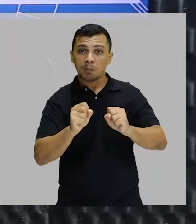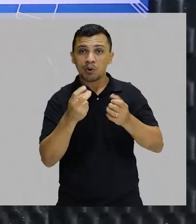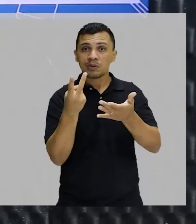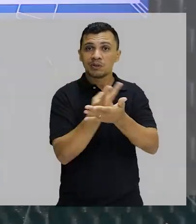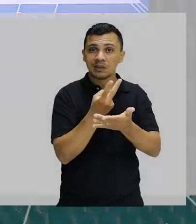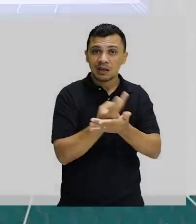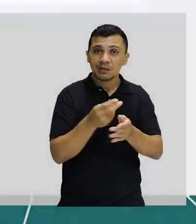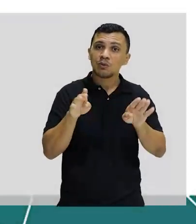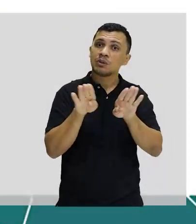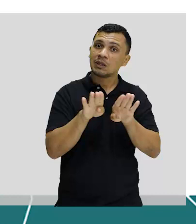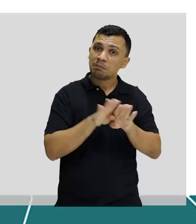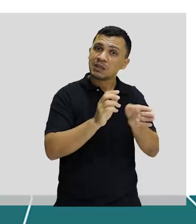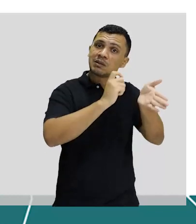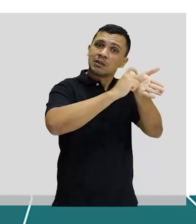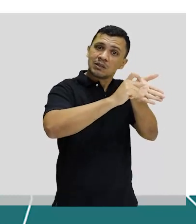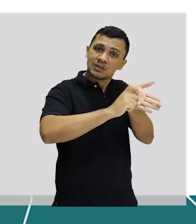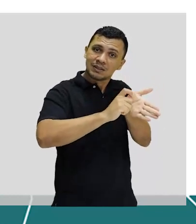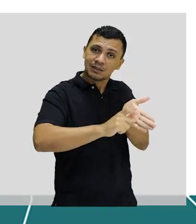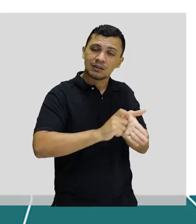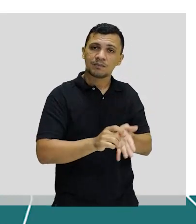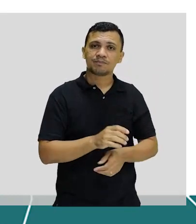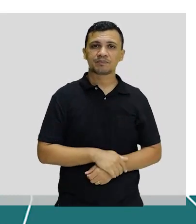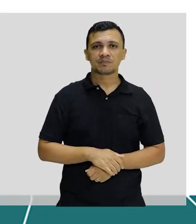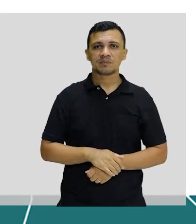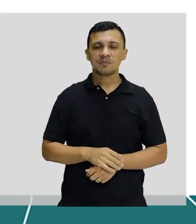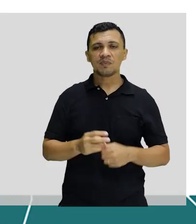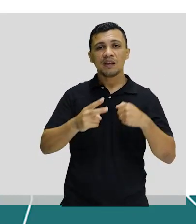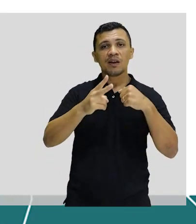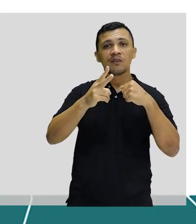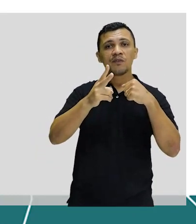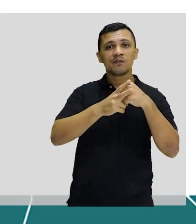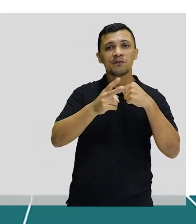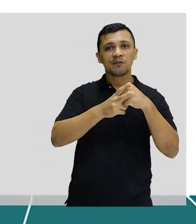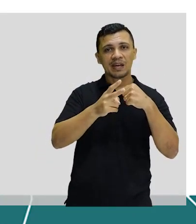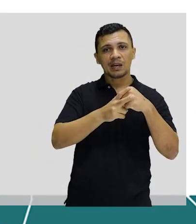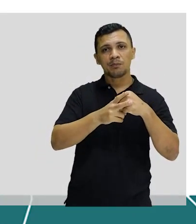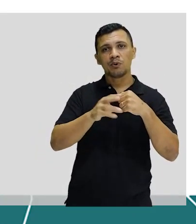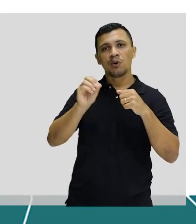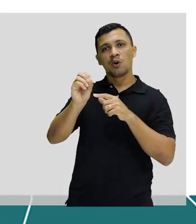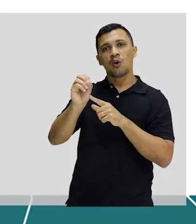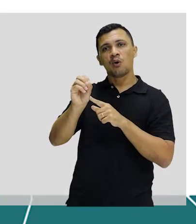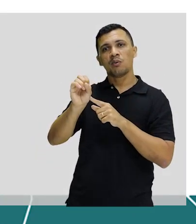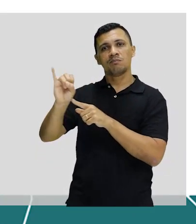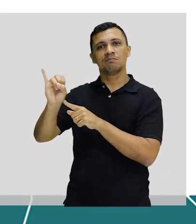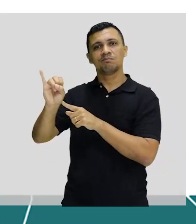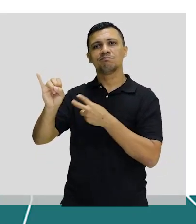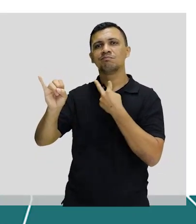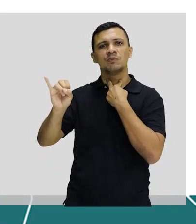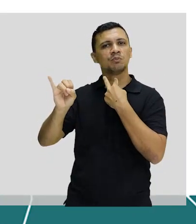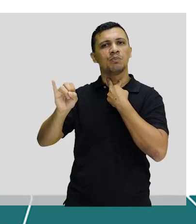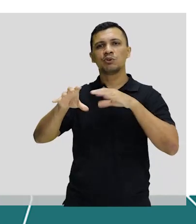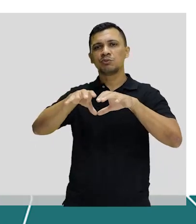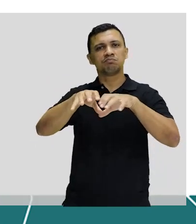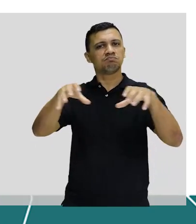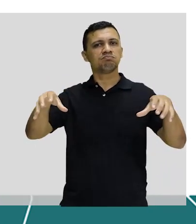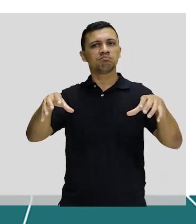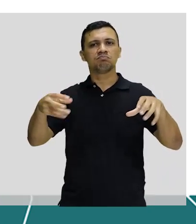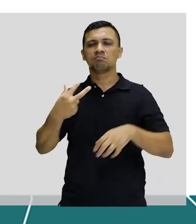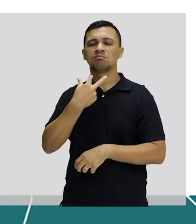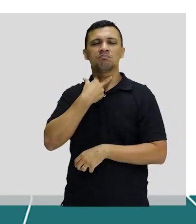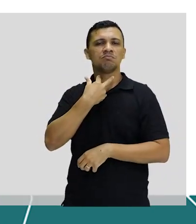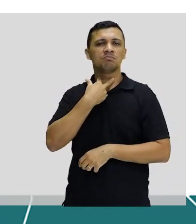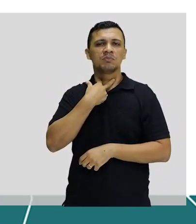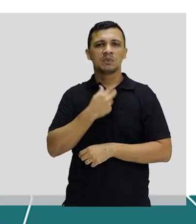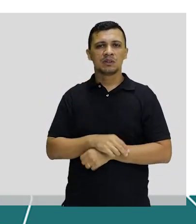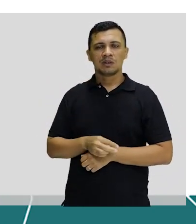ortografia. Não utiliza vírgula para separar verbo de objeto indireto. Márcio chegou ao restaurante na